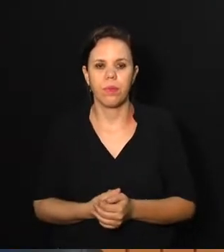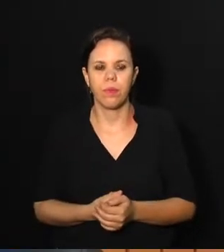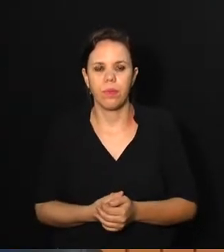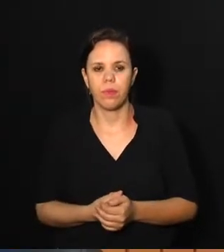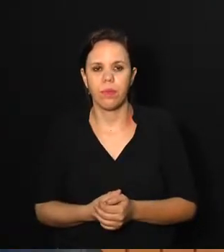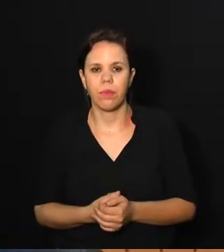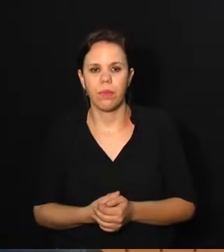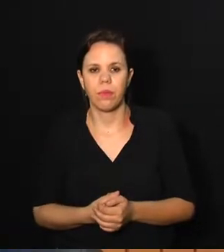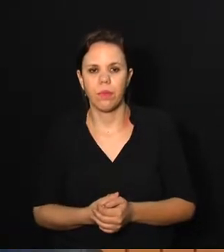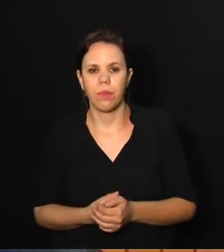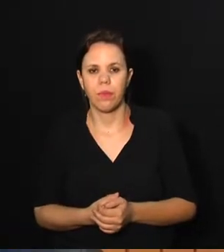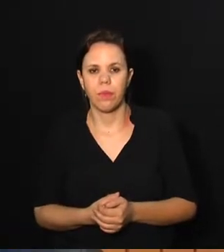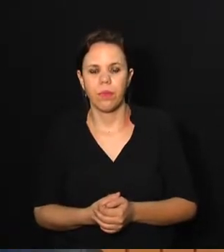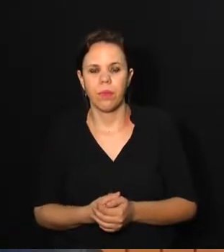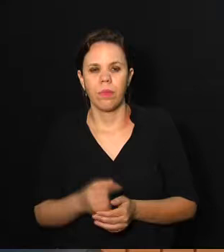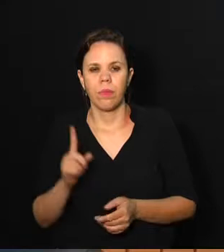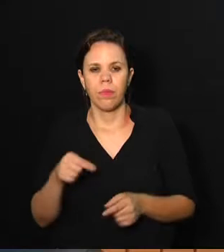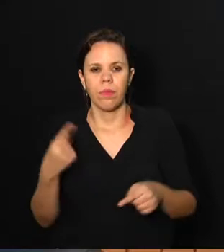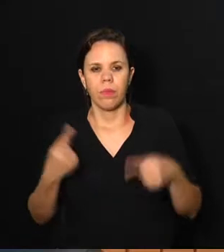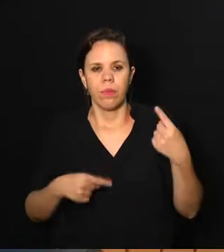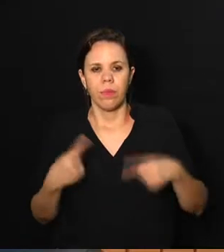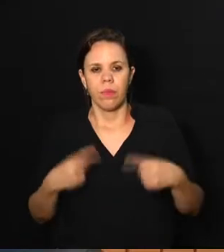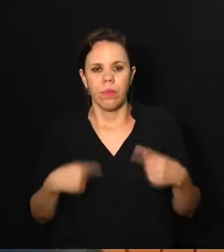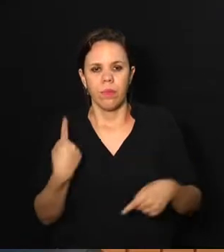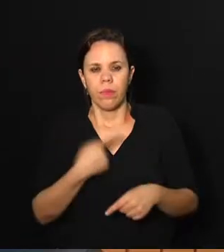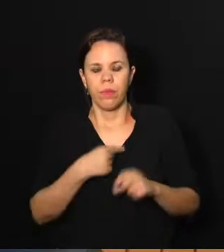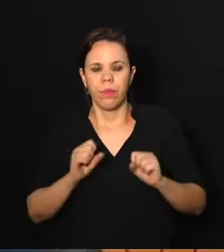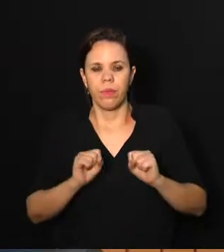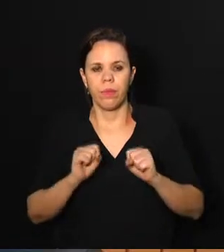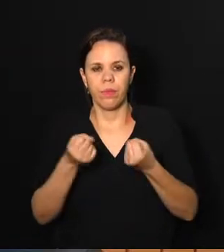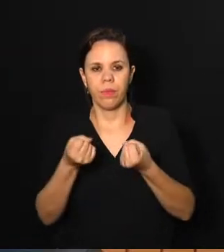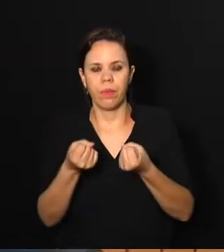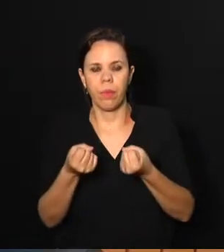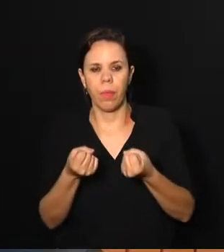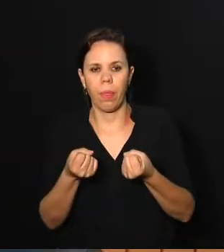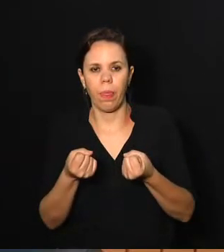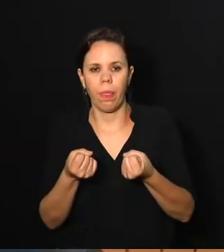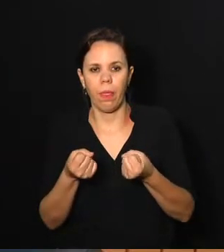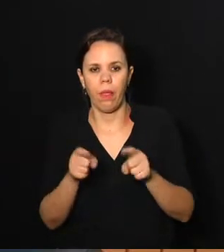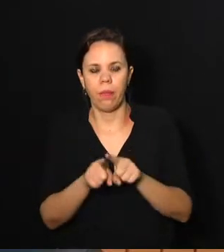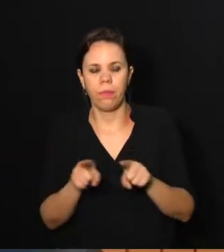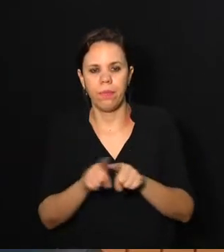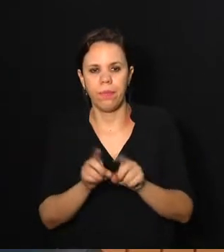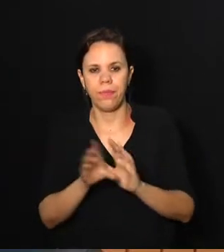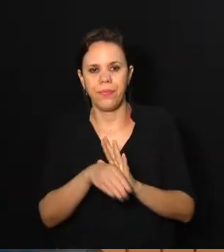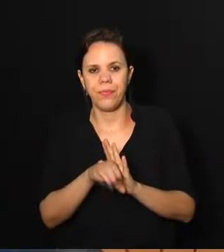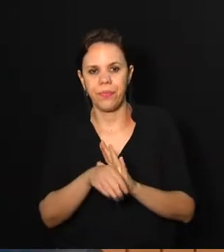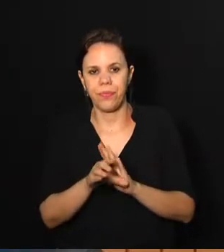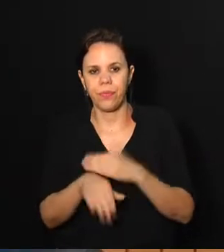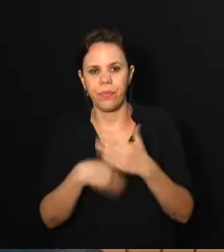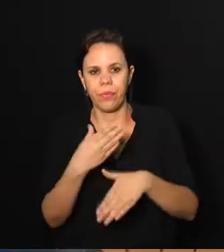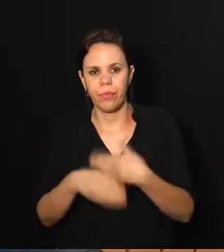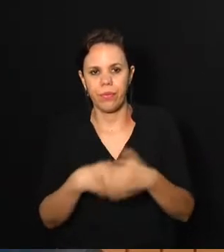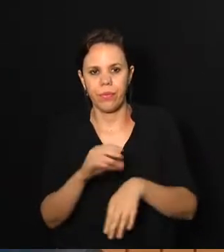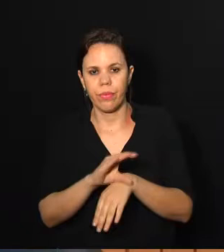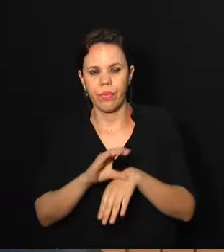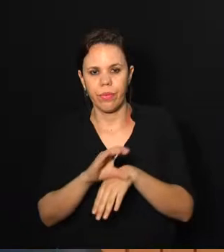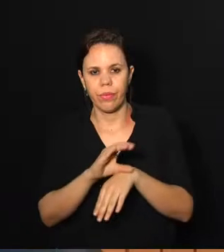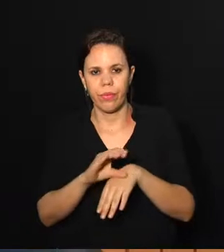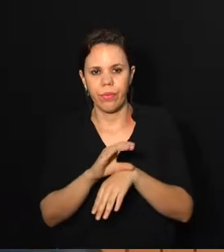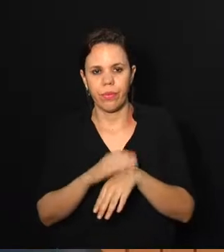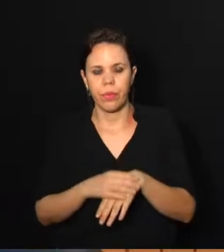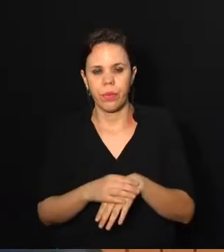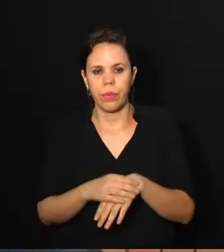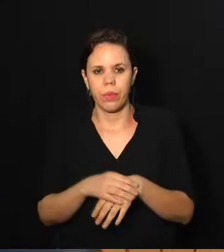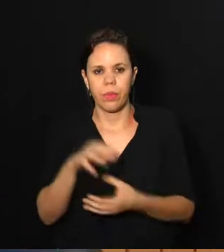E, sendo um debate, a gente também vem para defender um pouco da concepção, da constituição do Centro-Dia